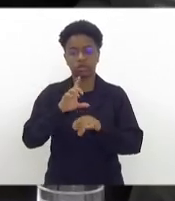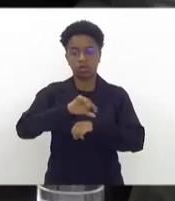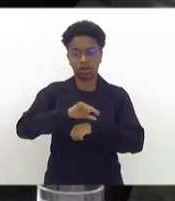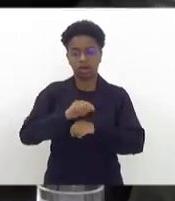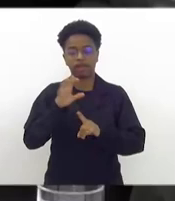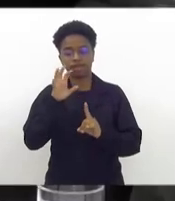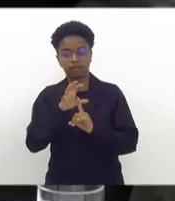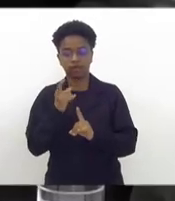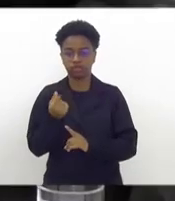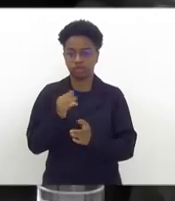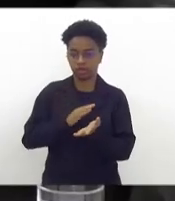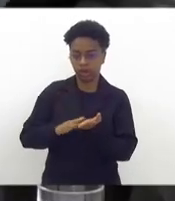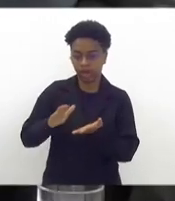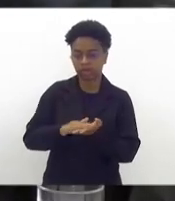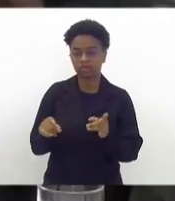despesas.